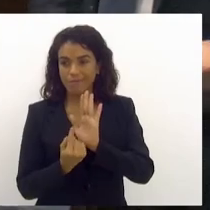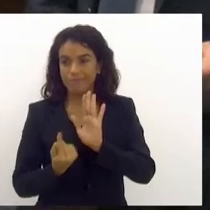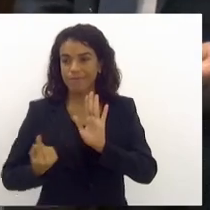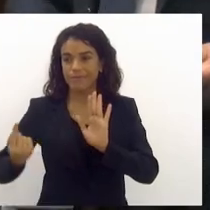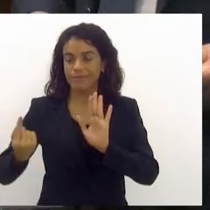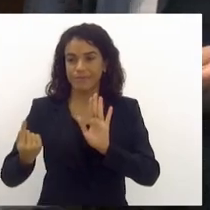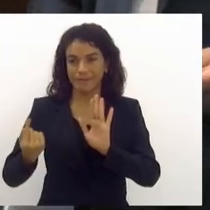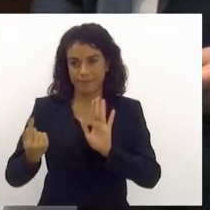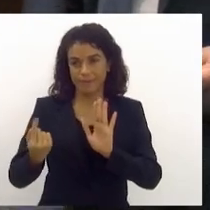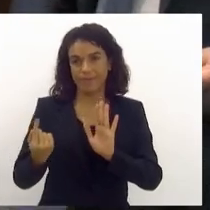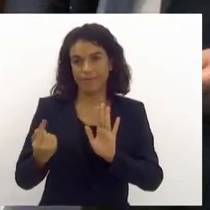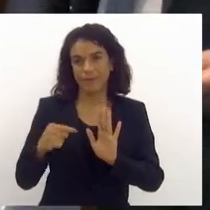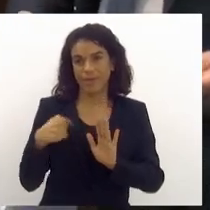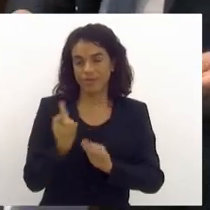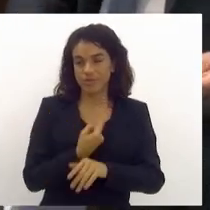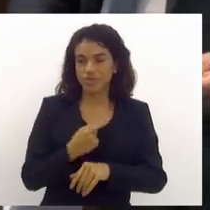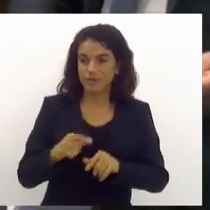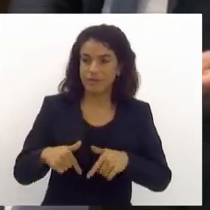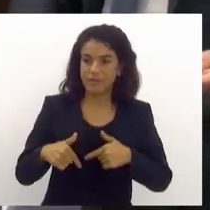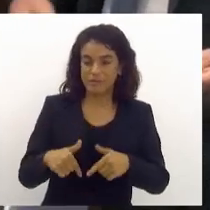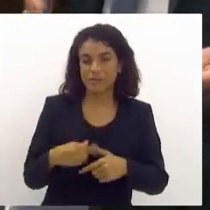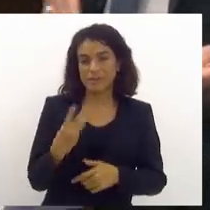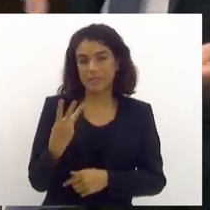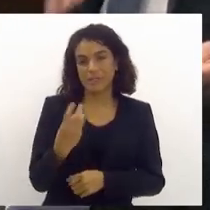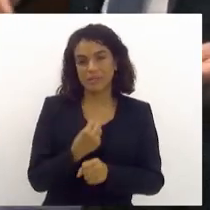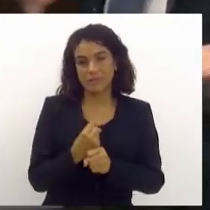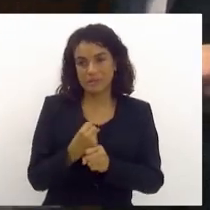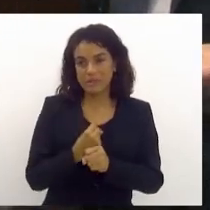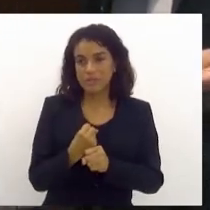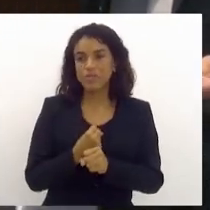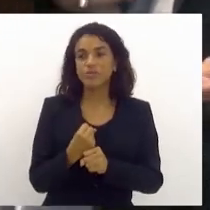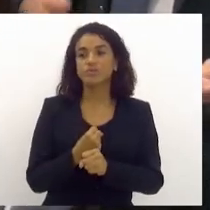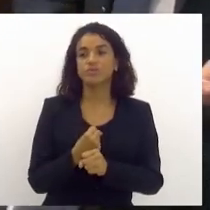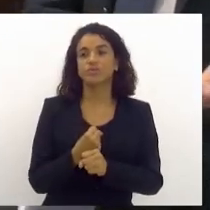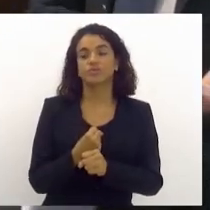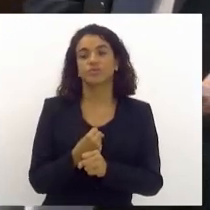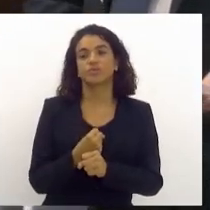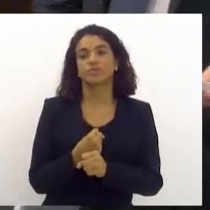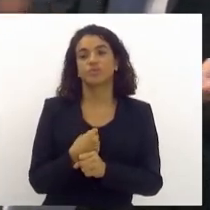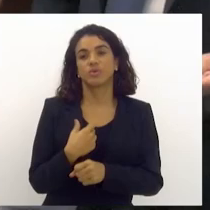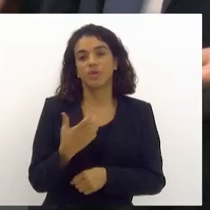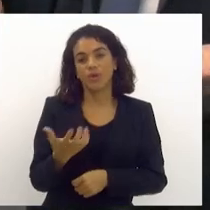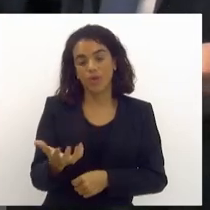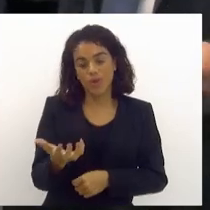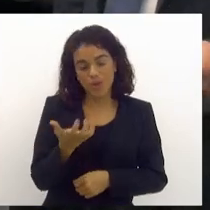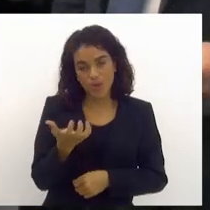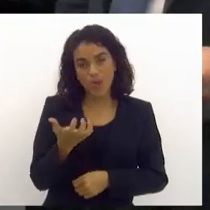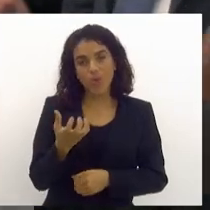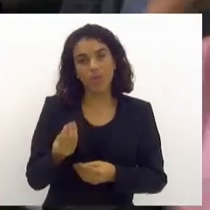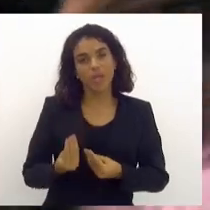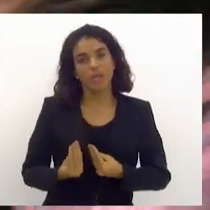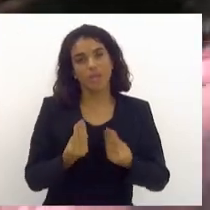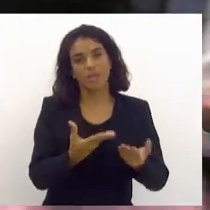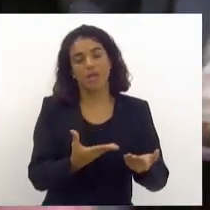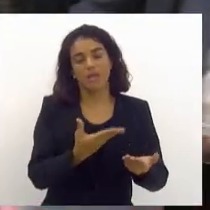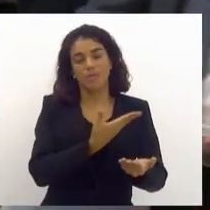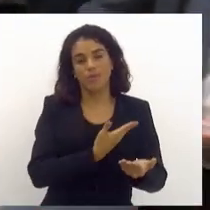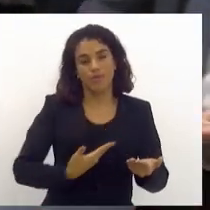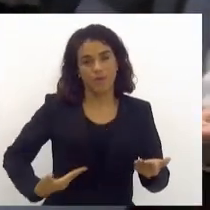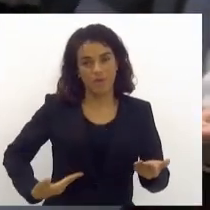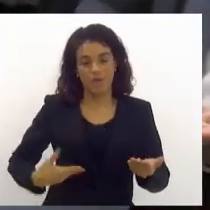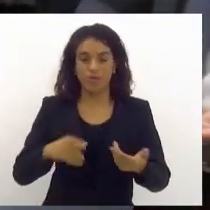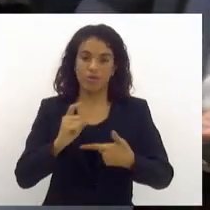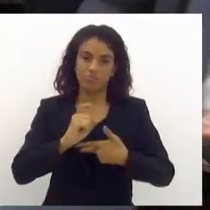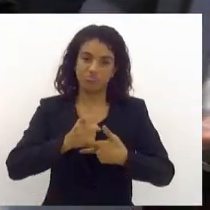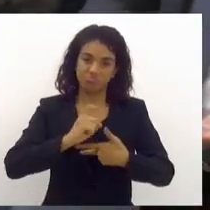com temporalidade, por 3 anos, e eu queria colocar isso às mãos do governador do Poder Executivo